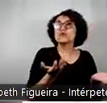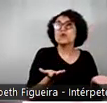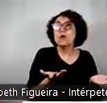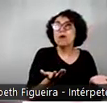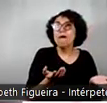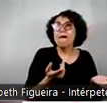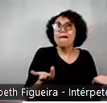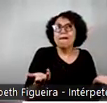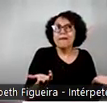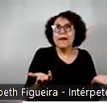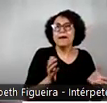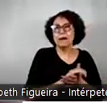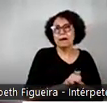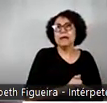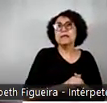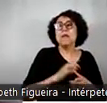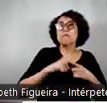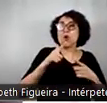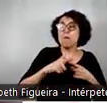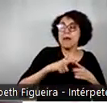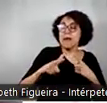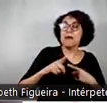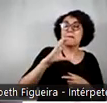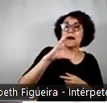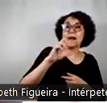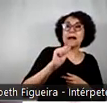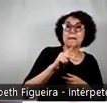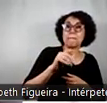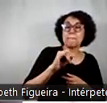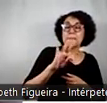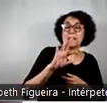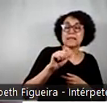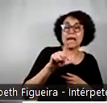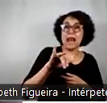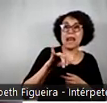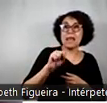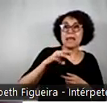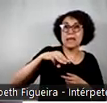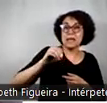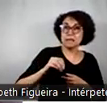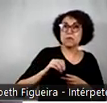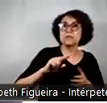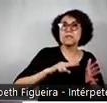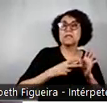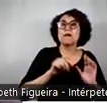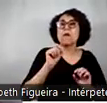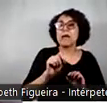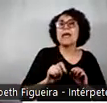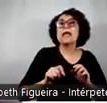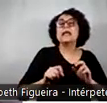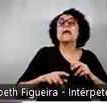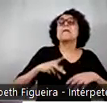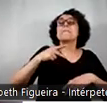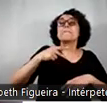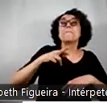é ser produtivo, né? Produtivo é a pessoa que produz, mas, por exemplo, eu, quando eu compro, se eu recebo, né, um